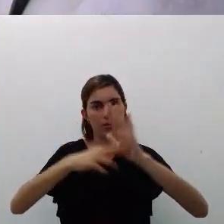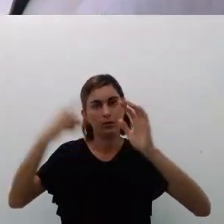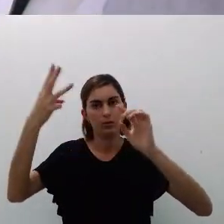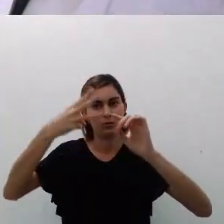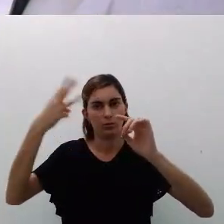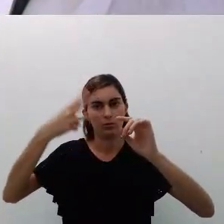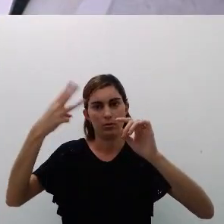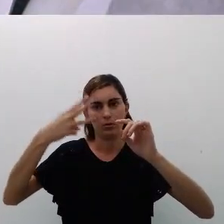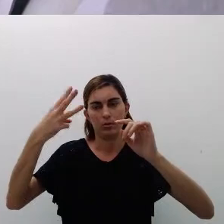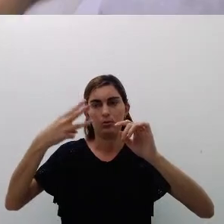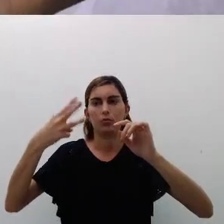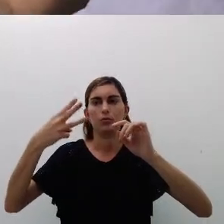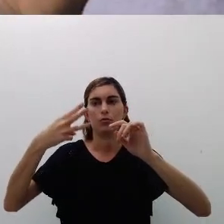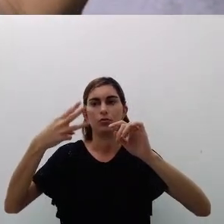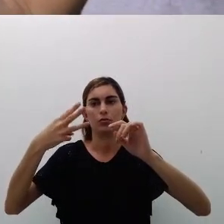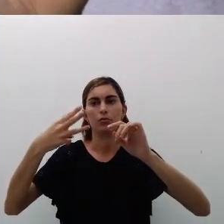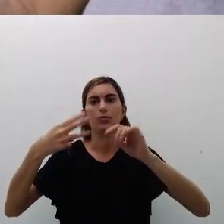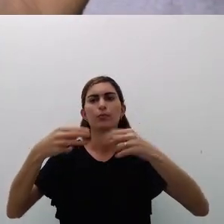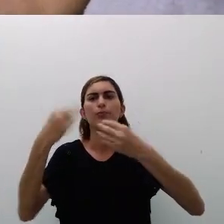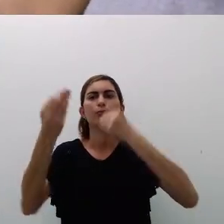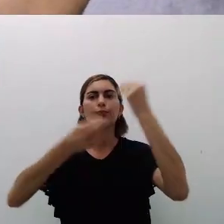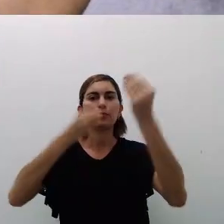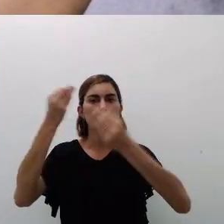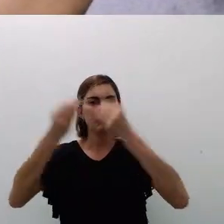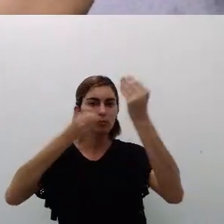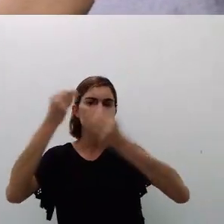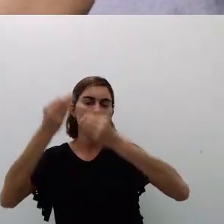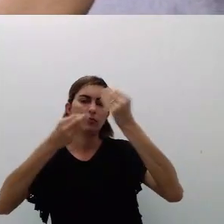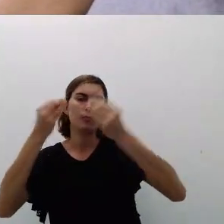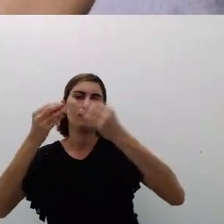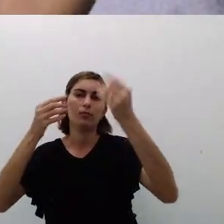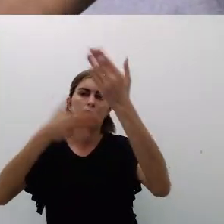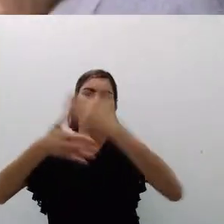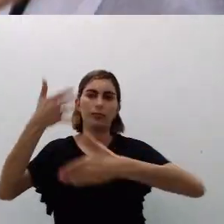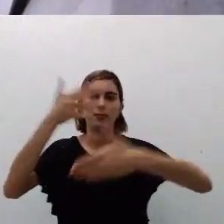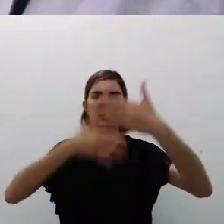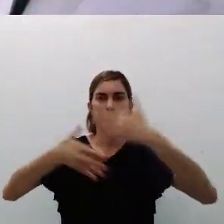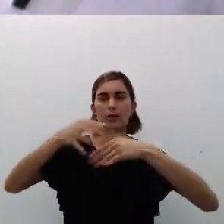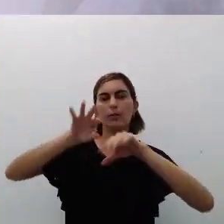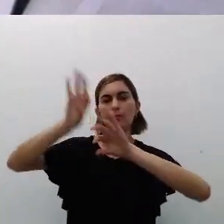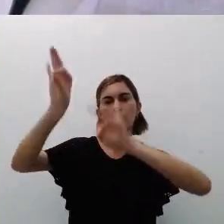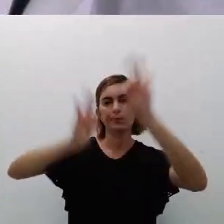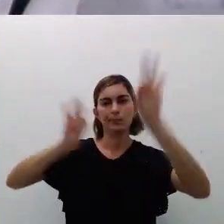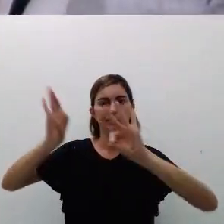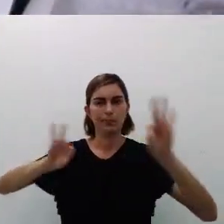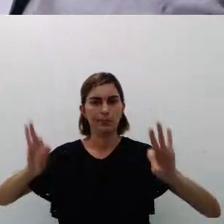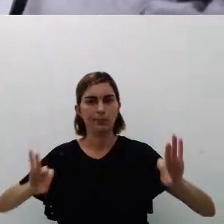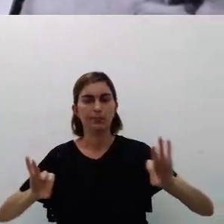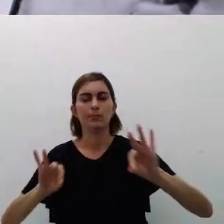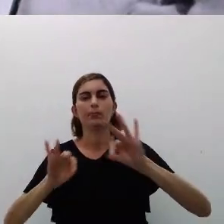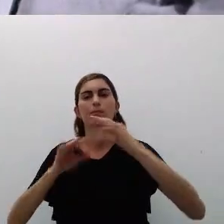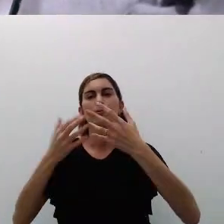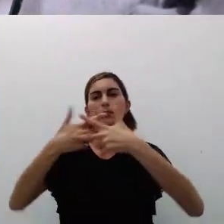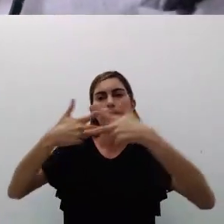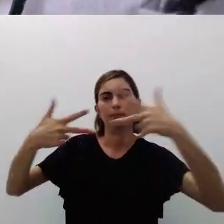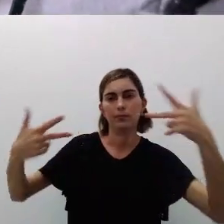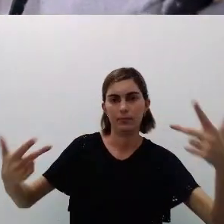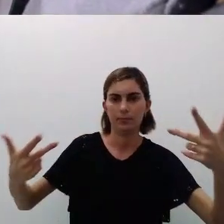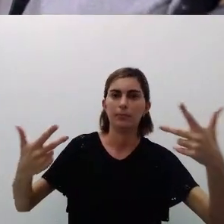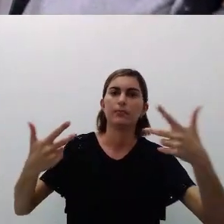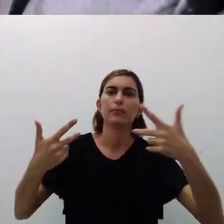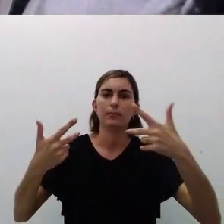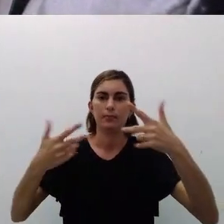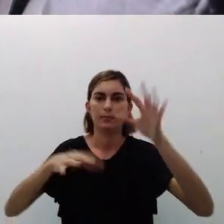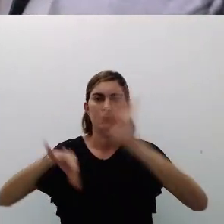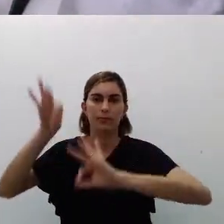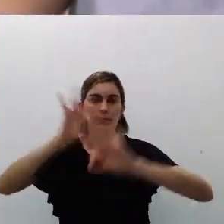como com relação à distribuição dos elementos, né? E como também tem um encaixe